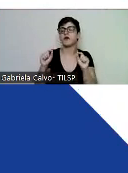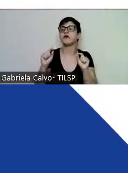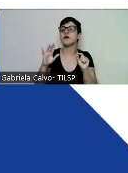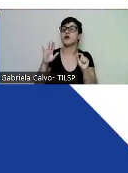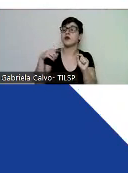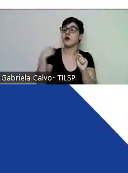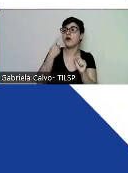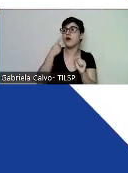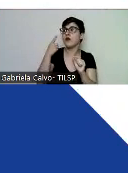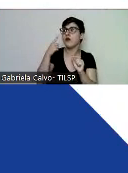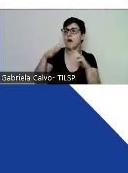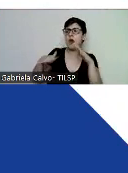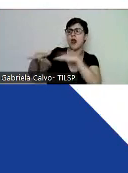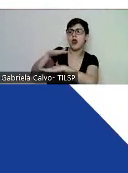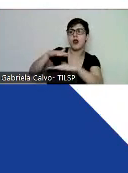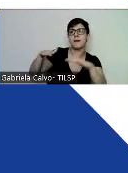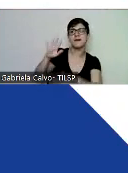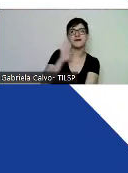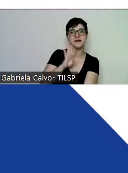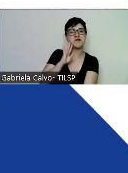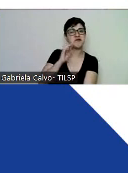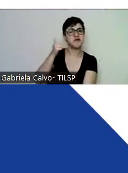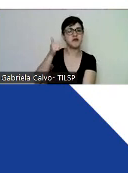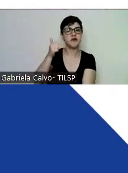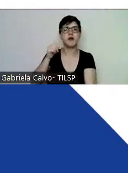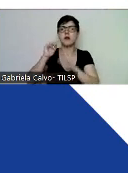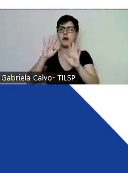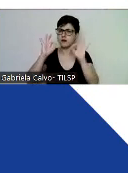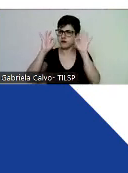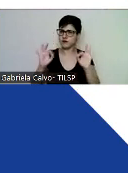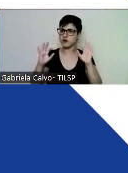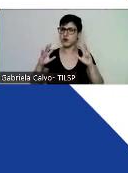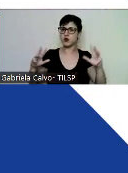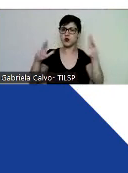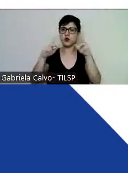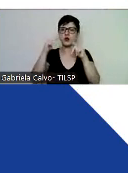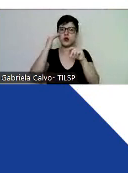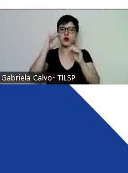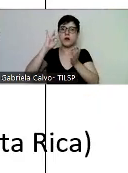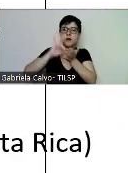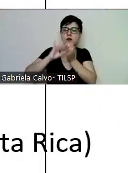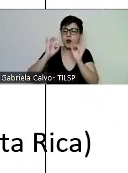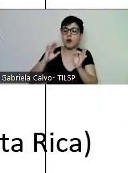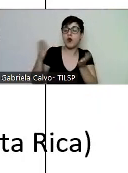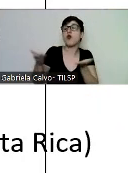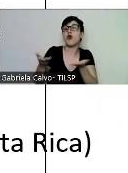um movimento muito positivo mas como é que você chegou então uma definição que foi entendida como de fato atual